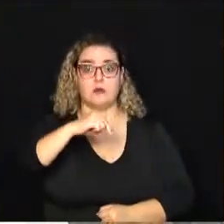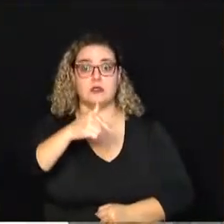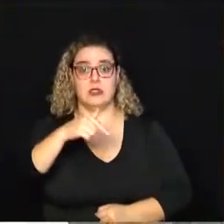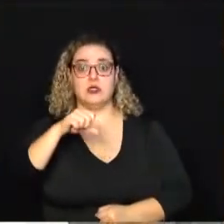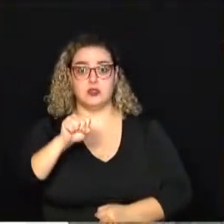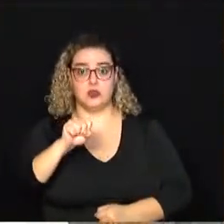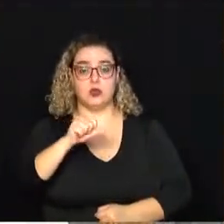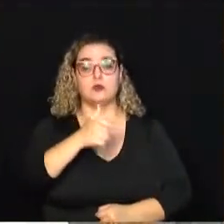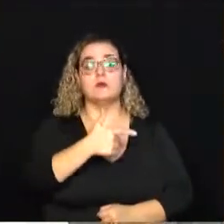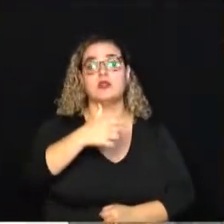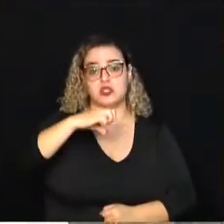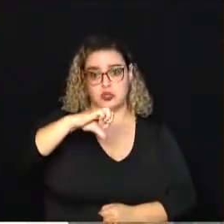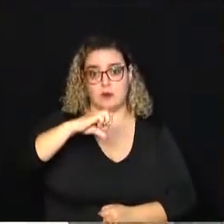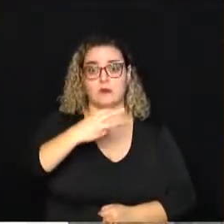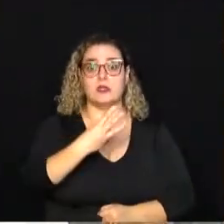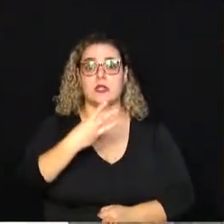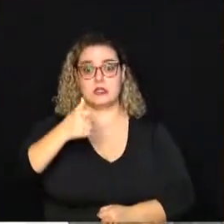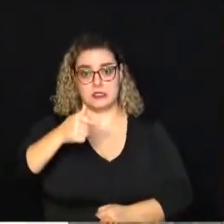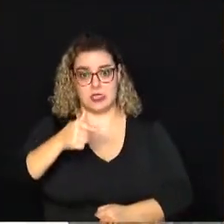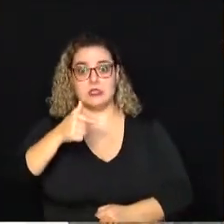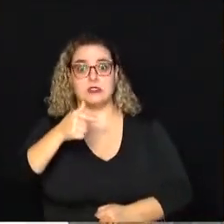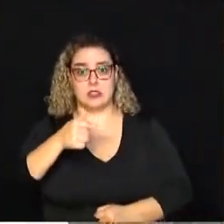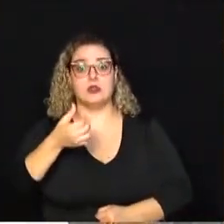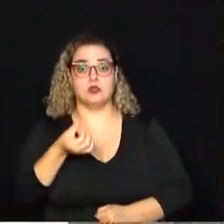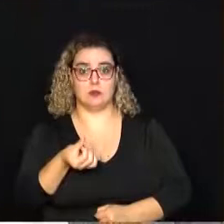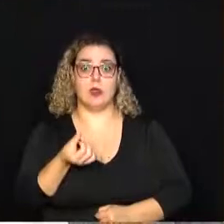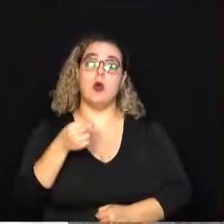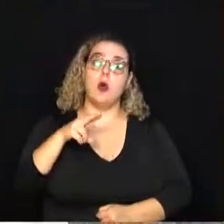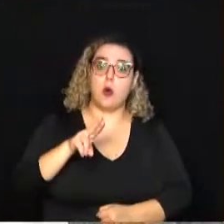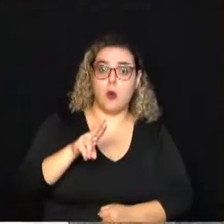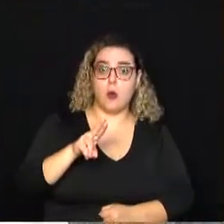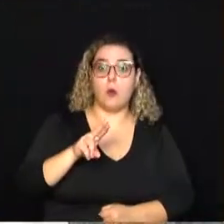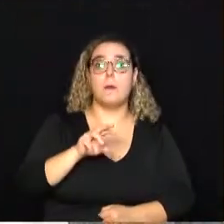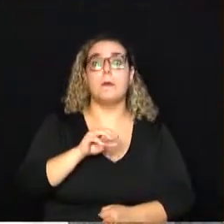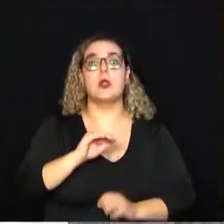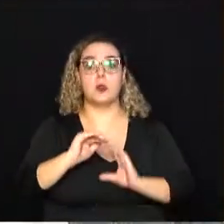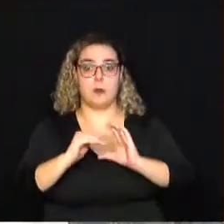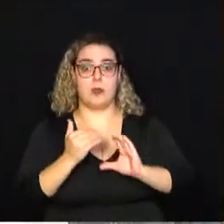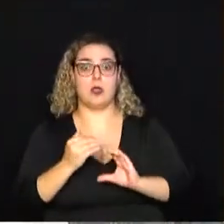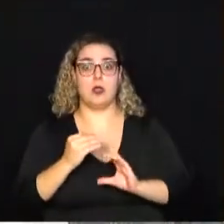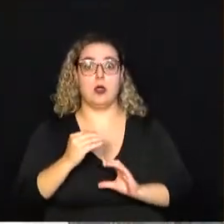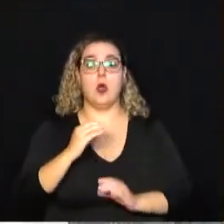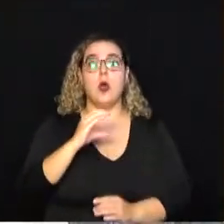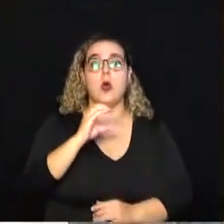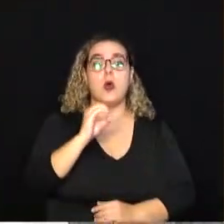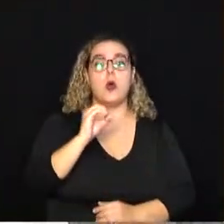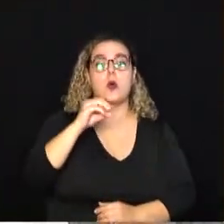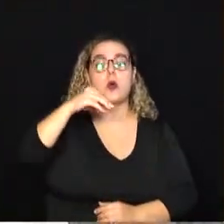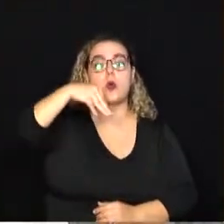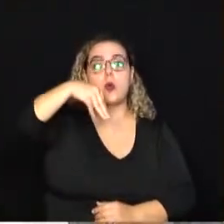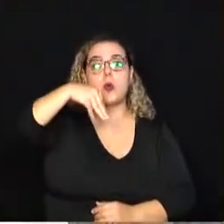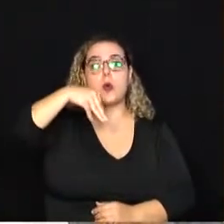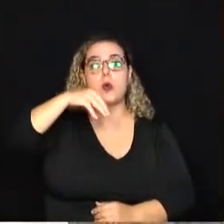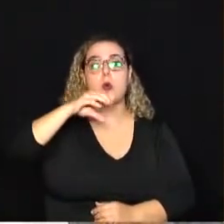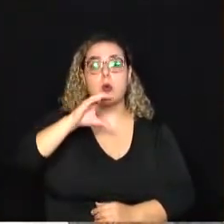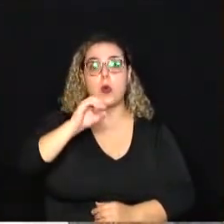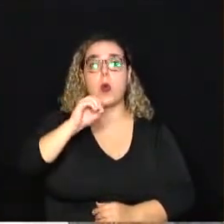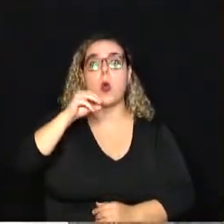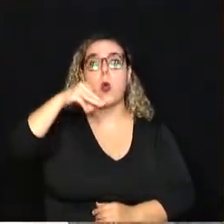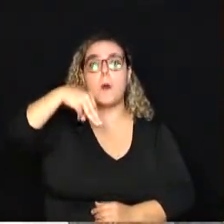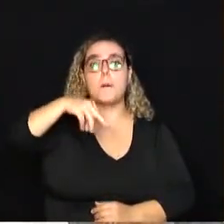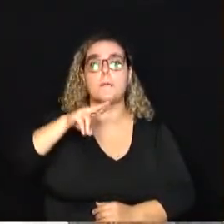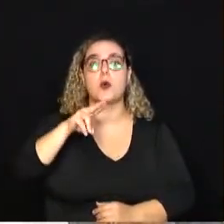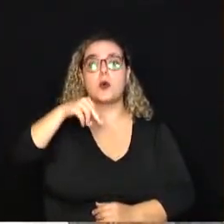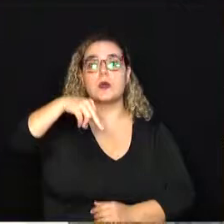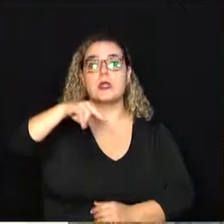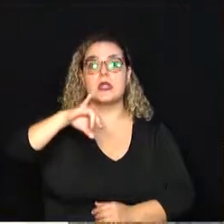978 29 3776 ou ainda pelo e-mail comunicacal, sem o C cedilha mesmo e eu acento,